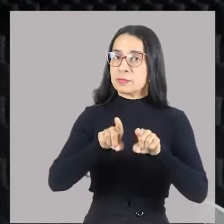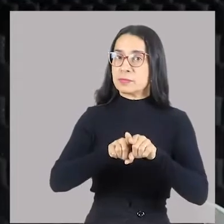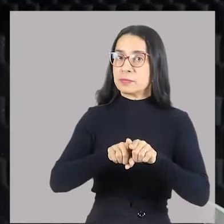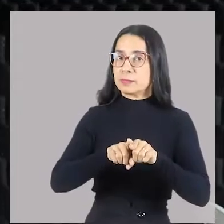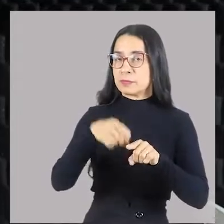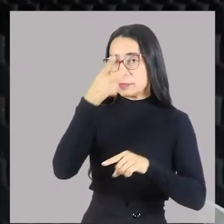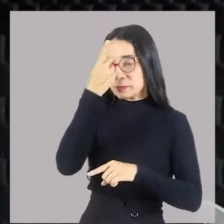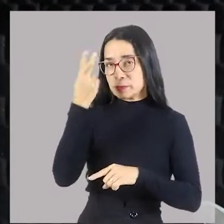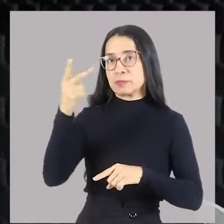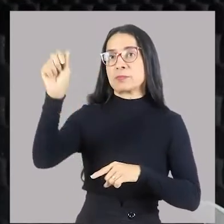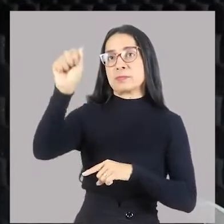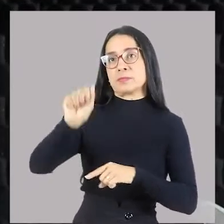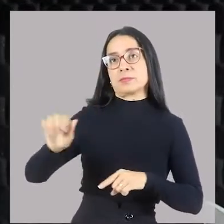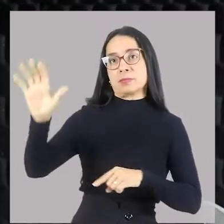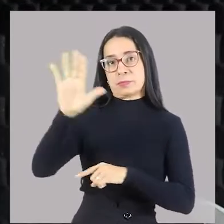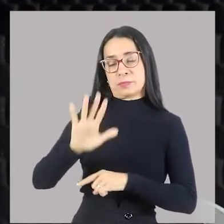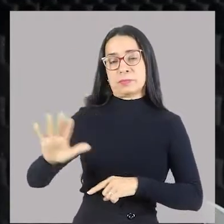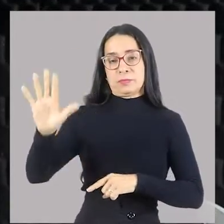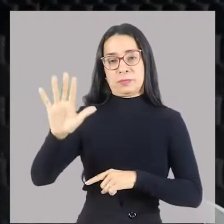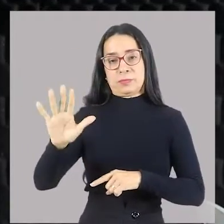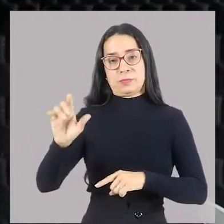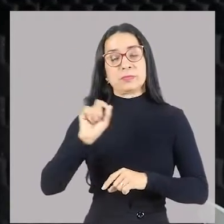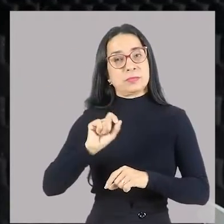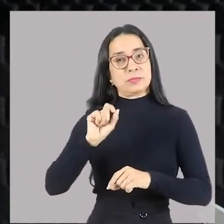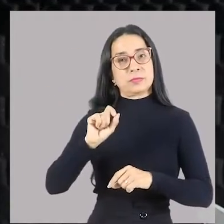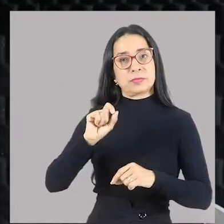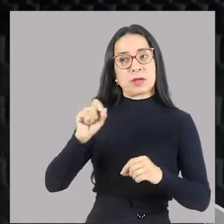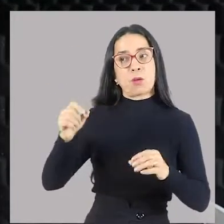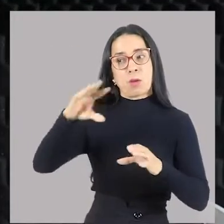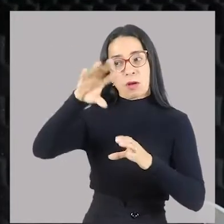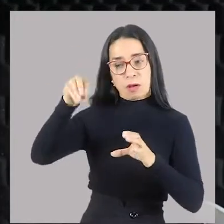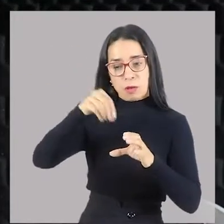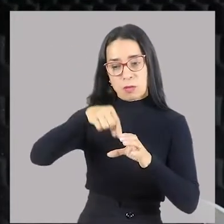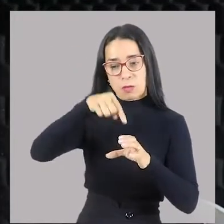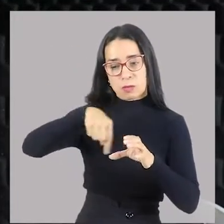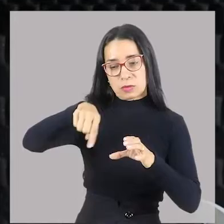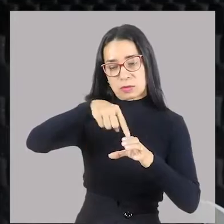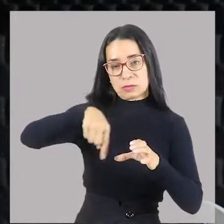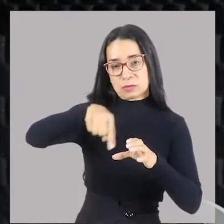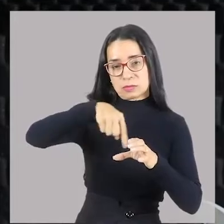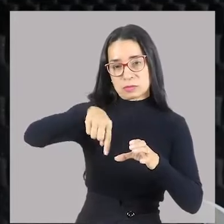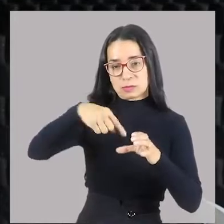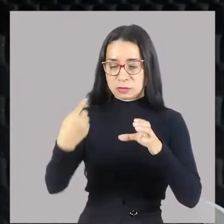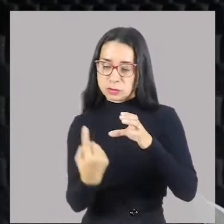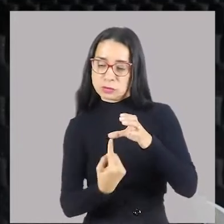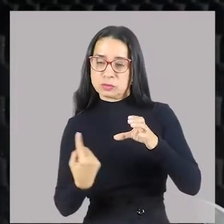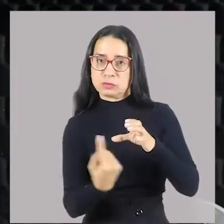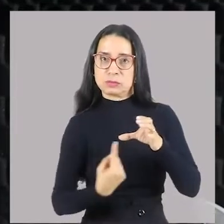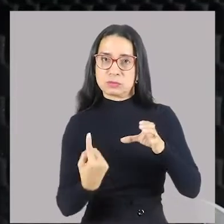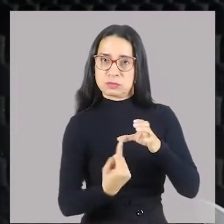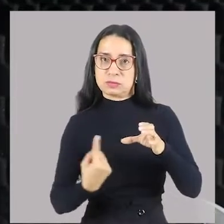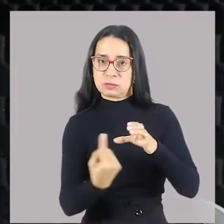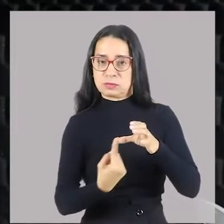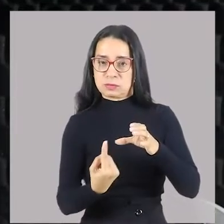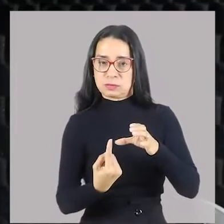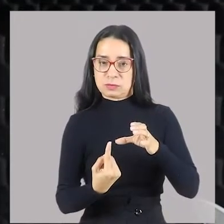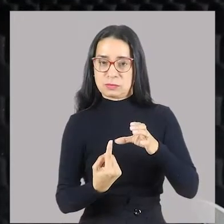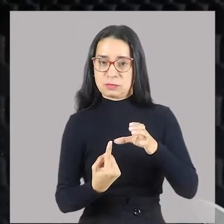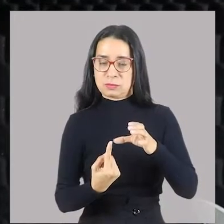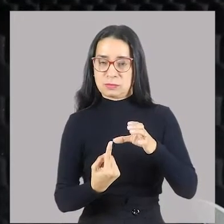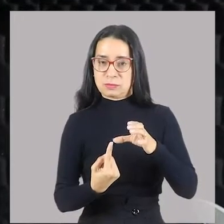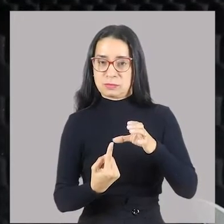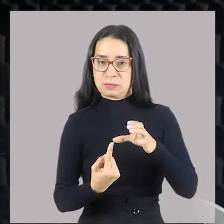asiáticos. Ora, esses são os ingredientes. Galerinha, botamos todo mundo, pum, a gente